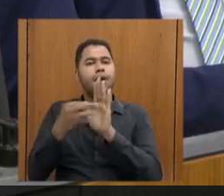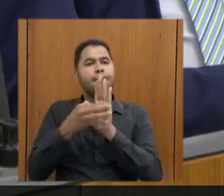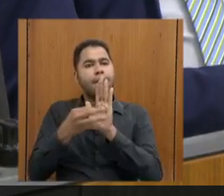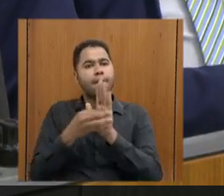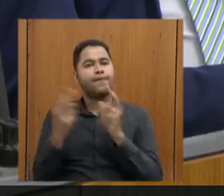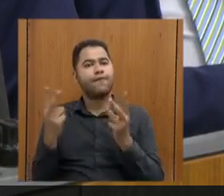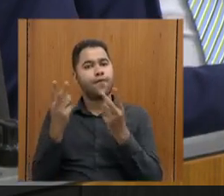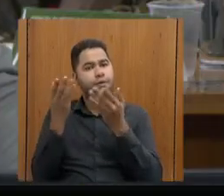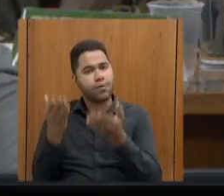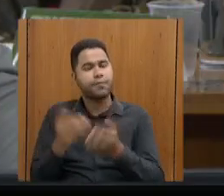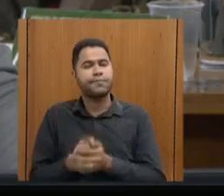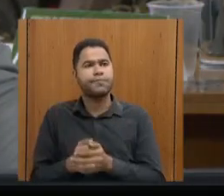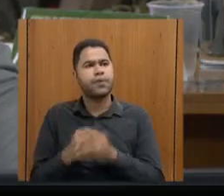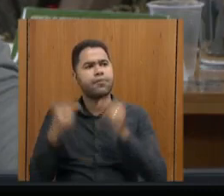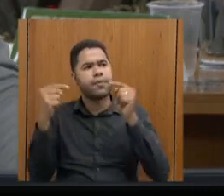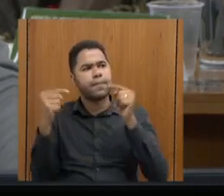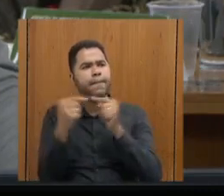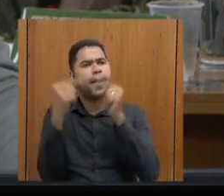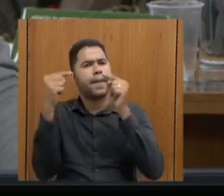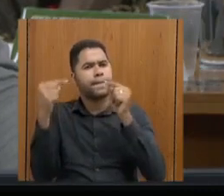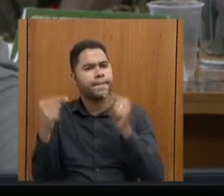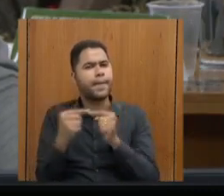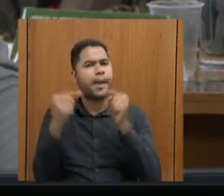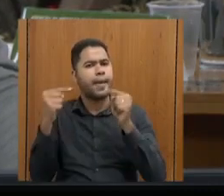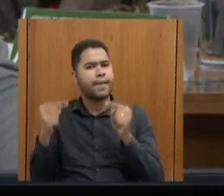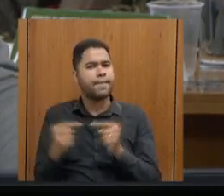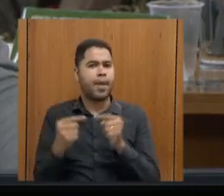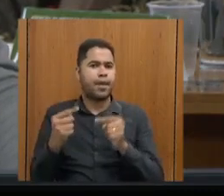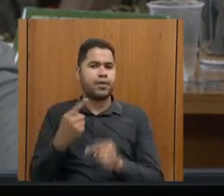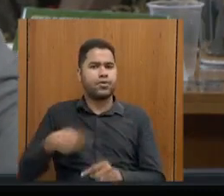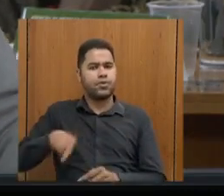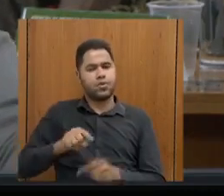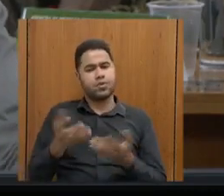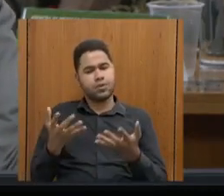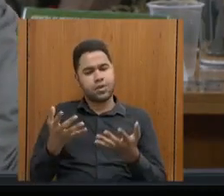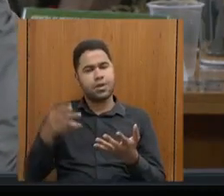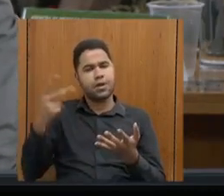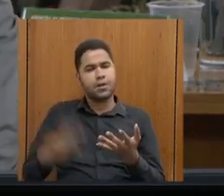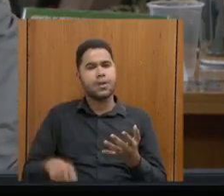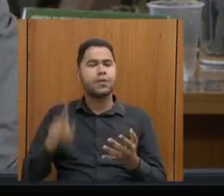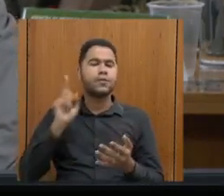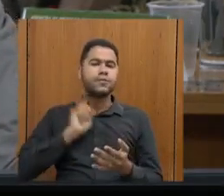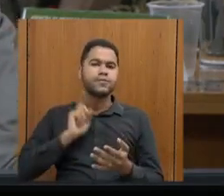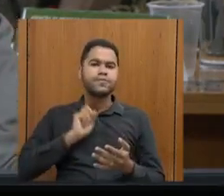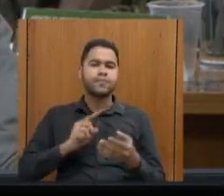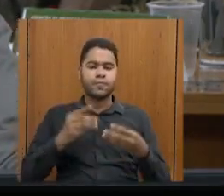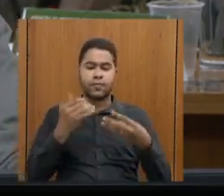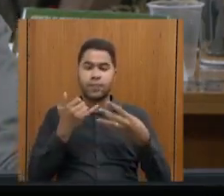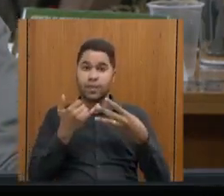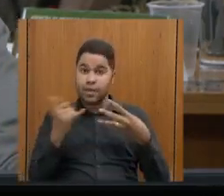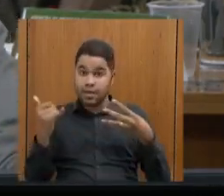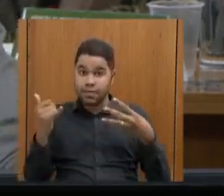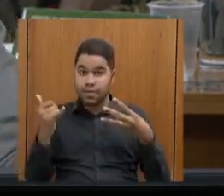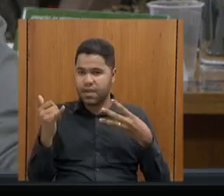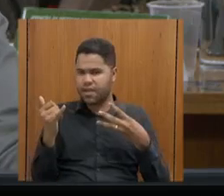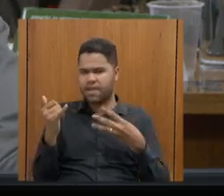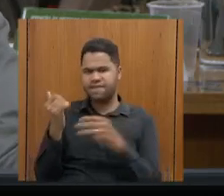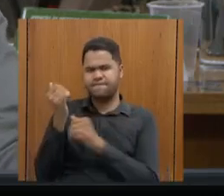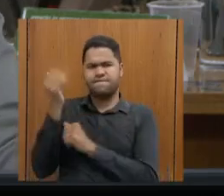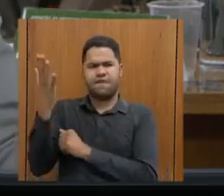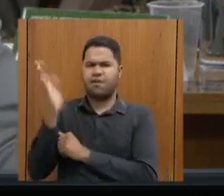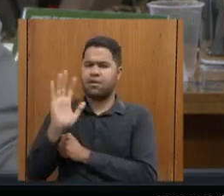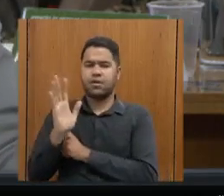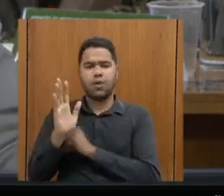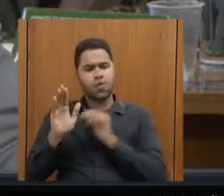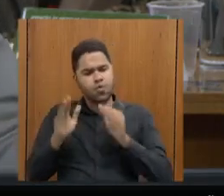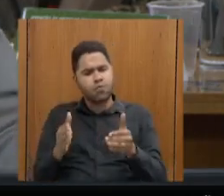elas vão ao encontro do que queremos para Minas Gerais uma Cemig que deixe de investir fora do Estado